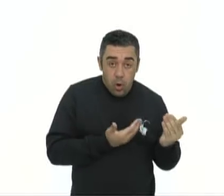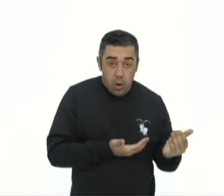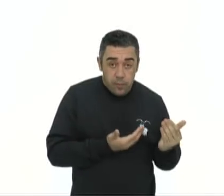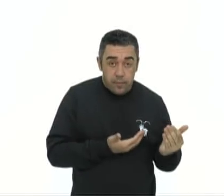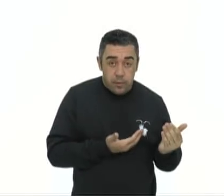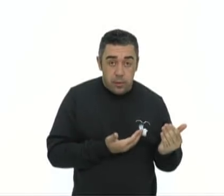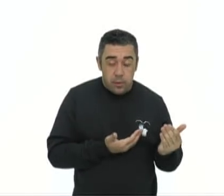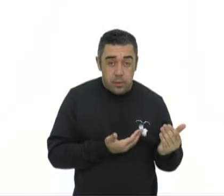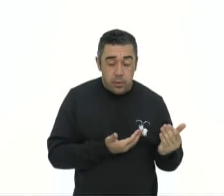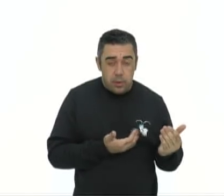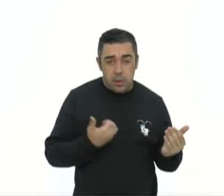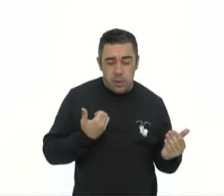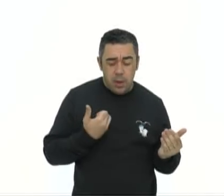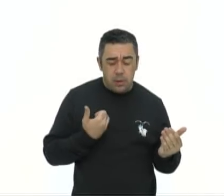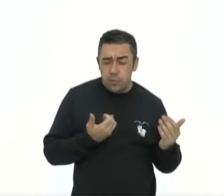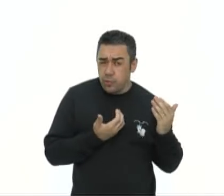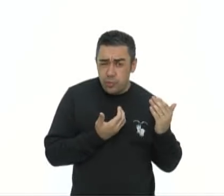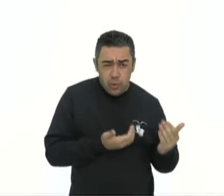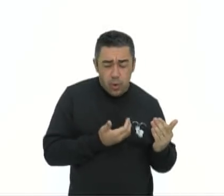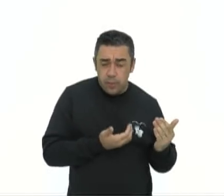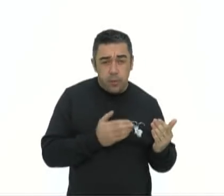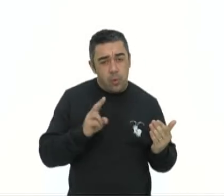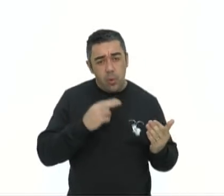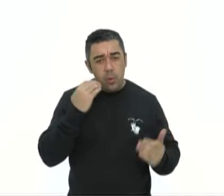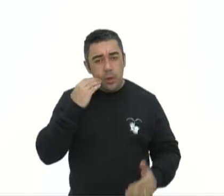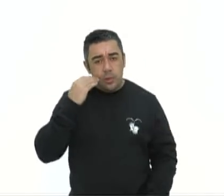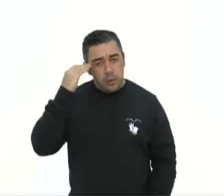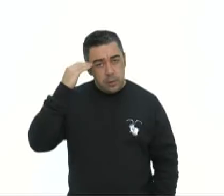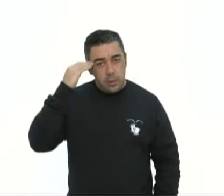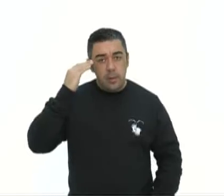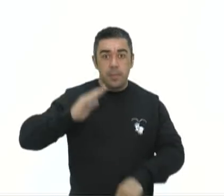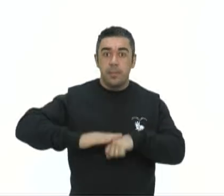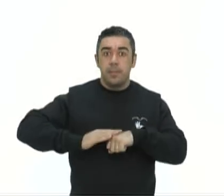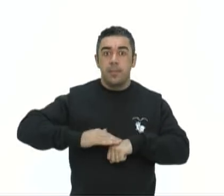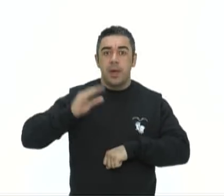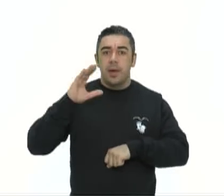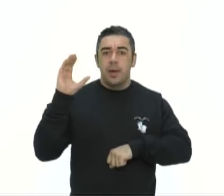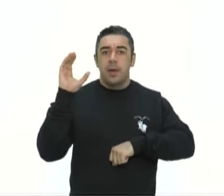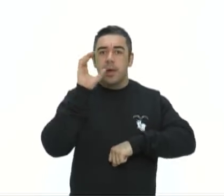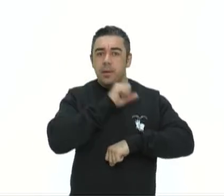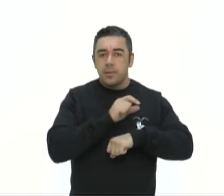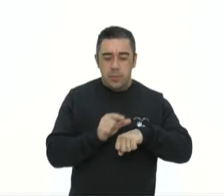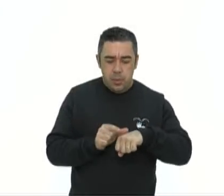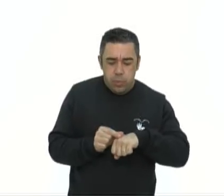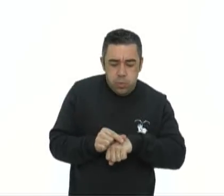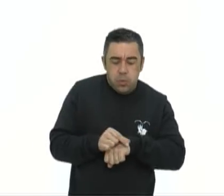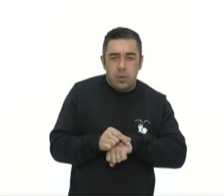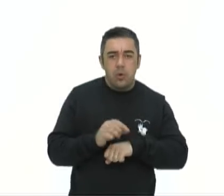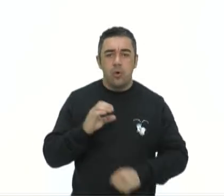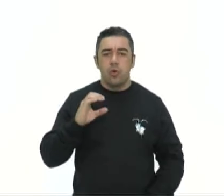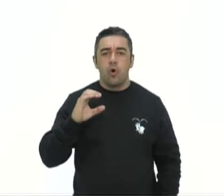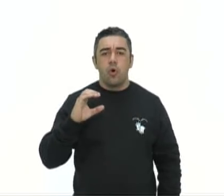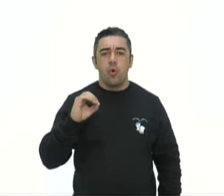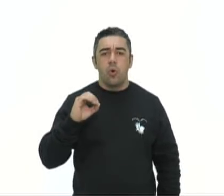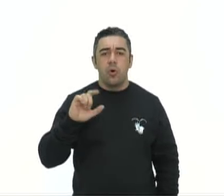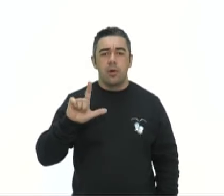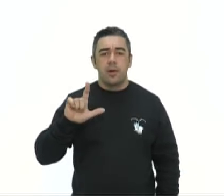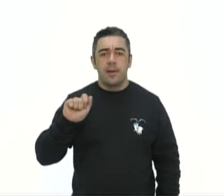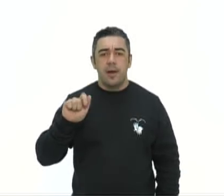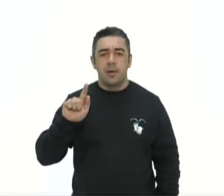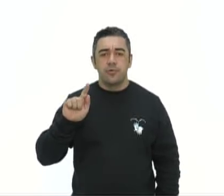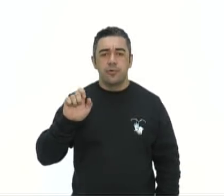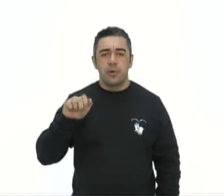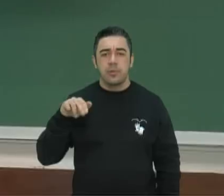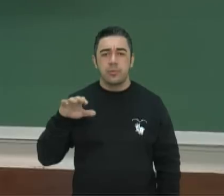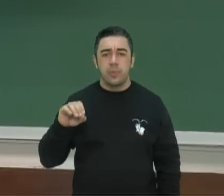pessoa, tá? Quanto menos idade, mais adolescente, né? Maior é a sua capacidade de produzir colágeno. E esse colágeno é um